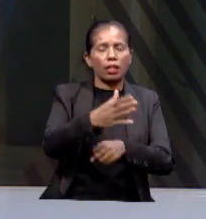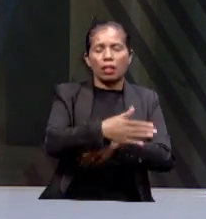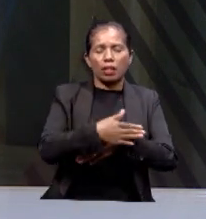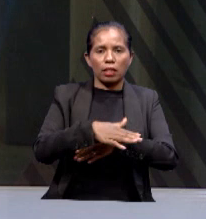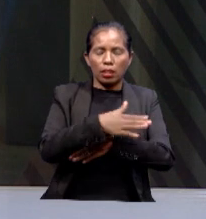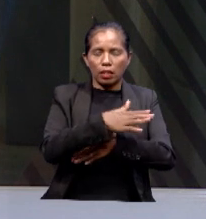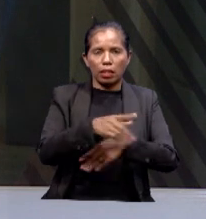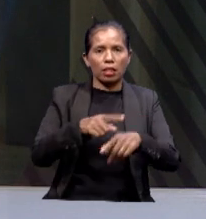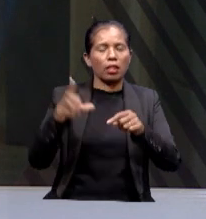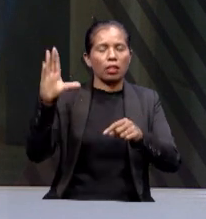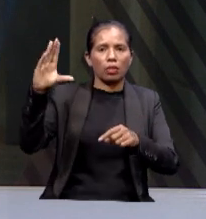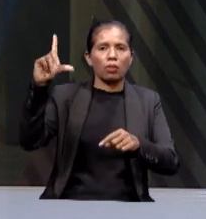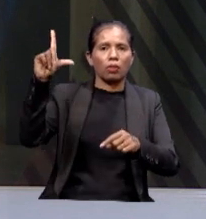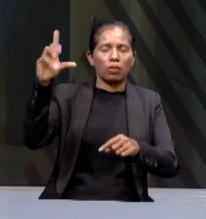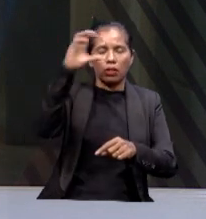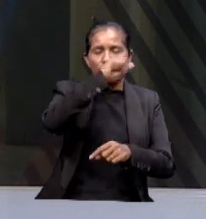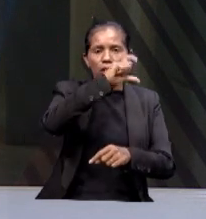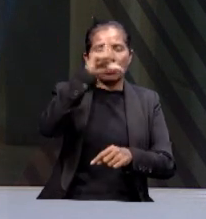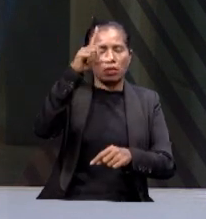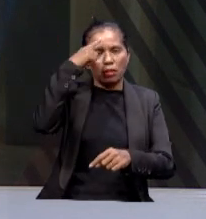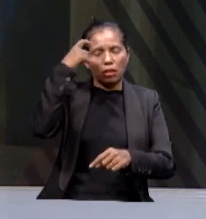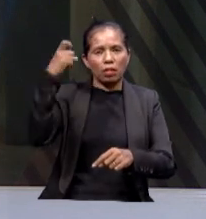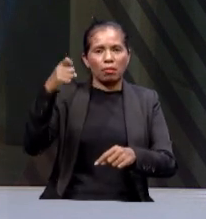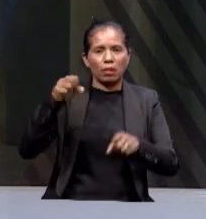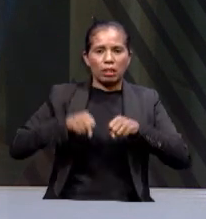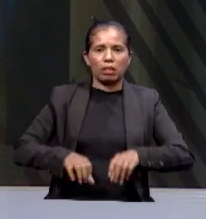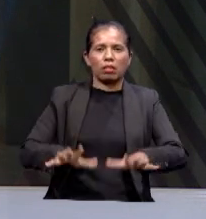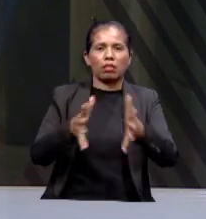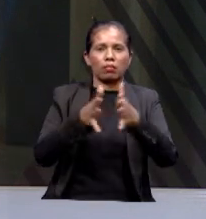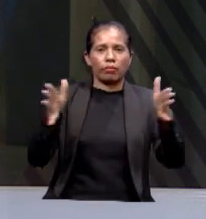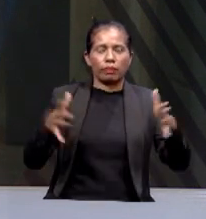norte e no sul, Tambala, Loran, Tassibot.